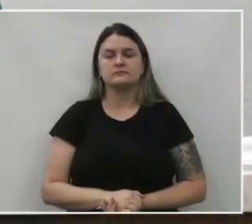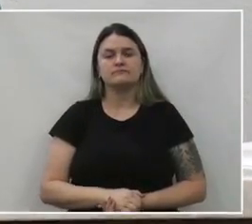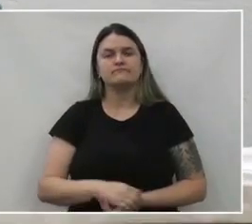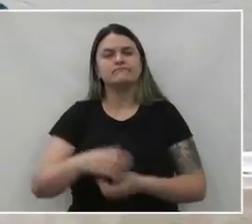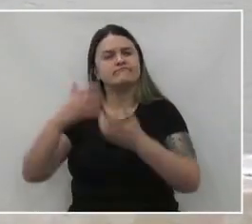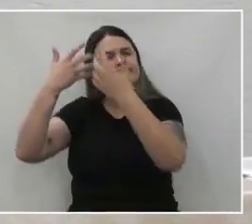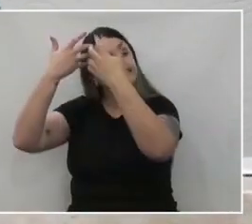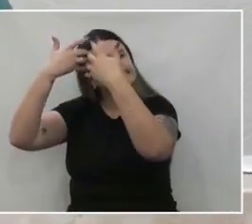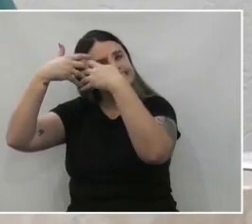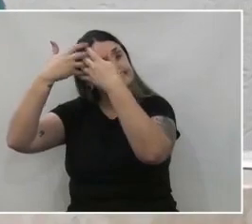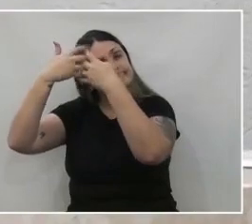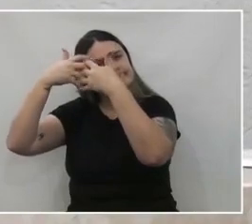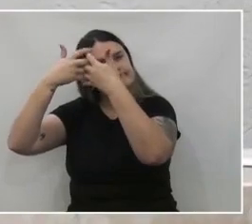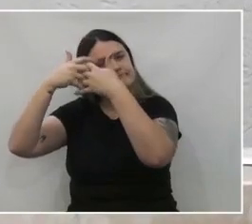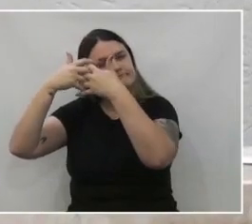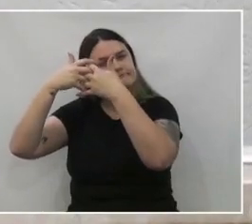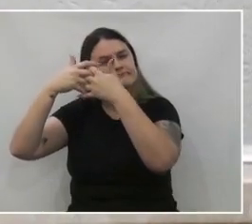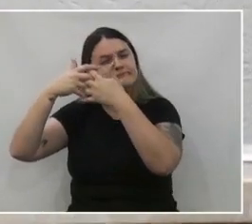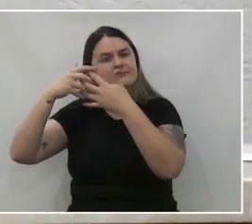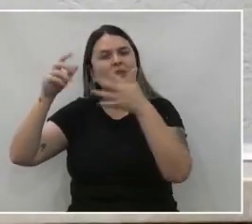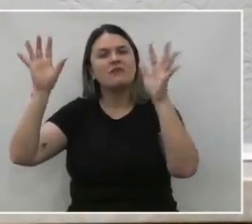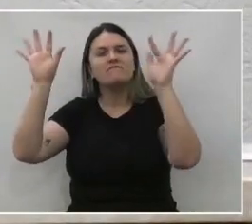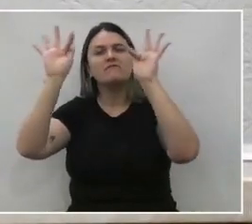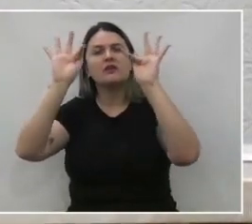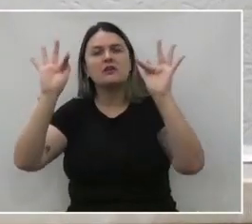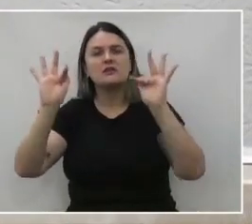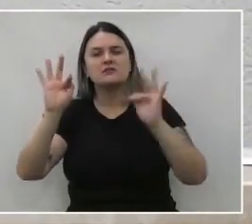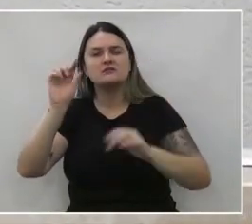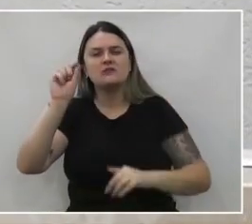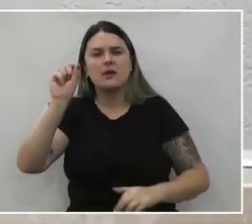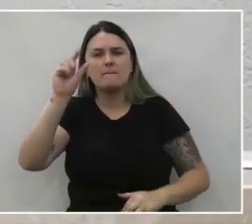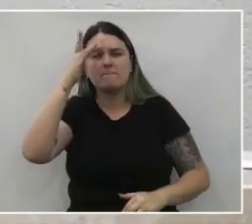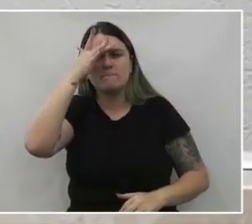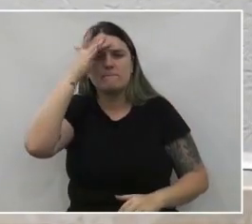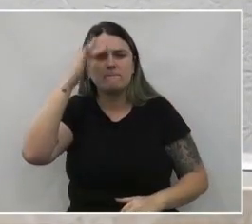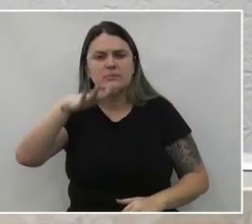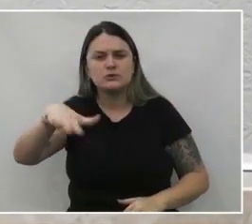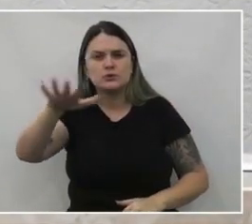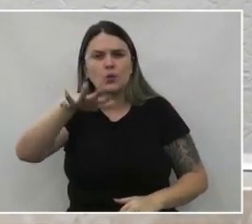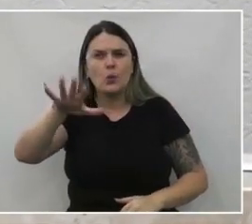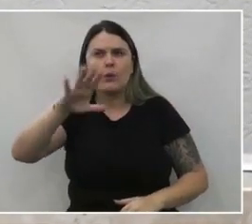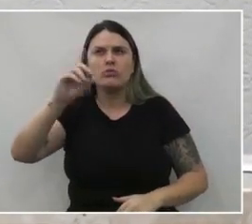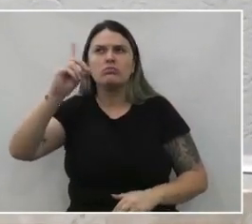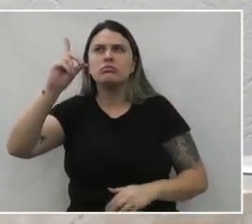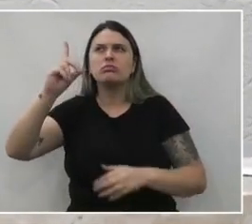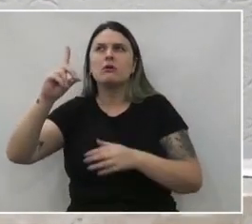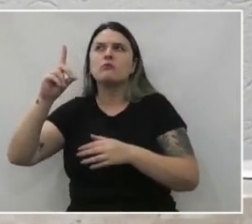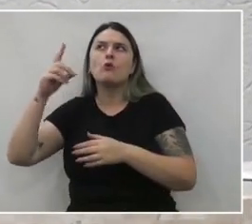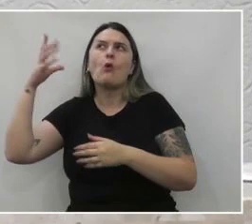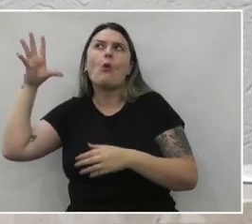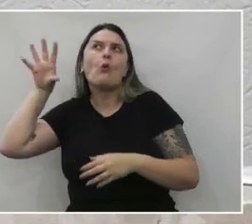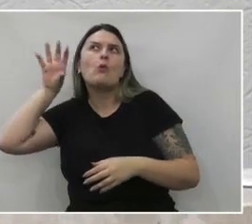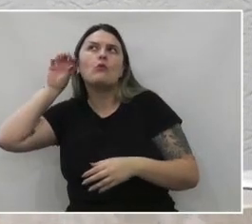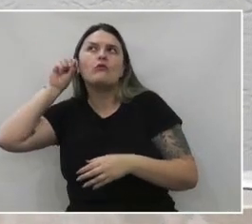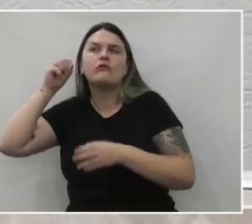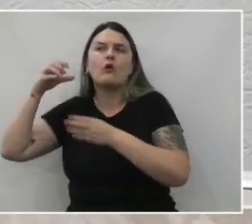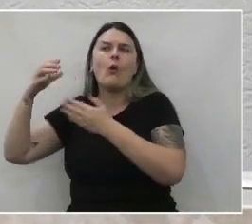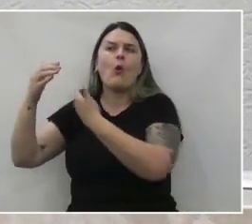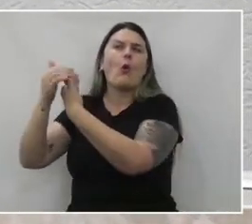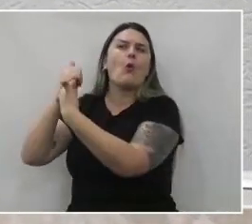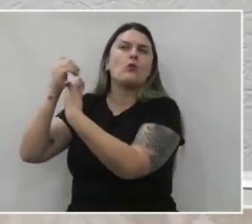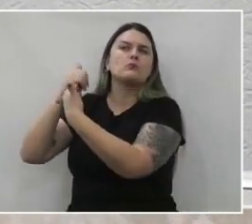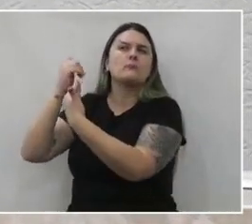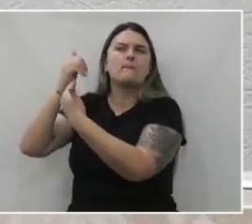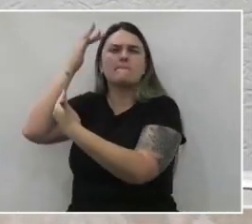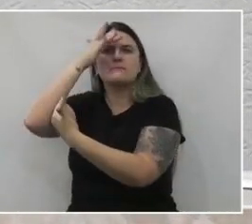Para refletir. Felizes são aqueles que não se deixam levar pelos conselhos dos maus, que não seguem o exemplo